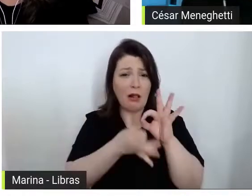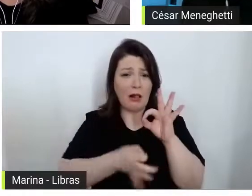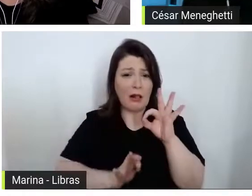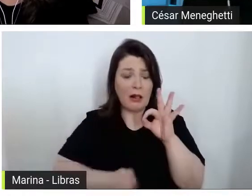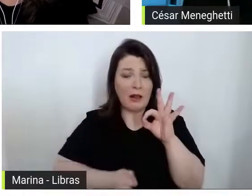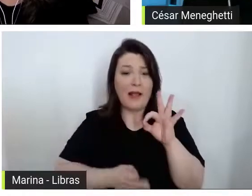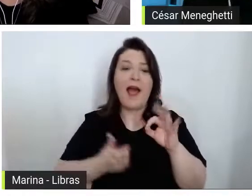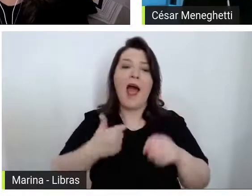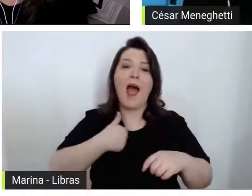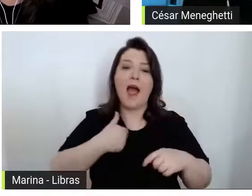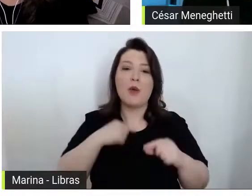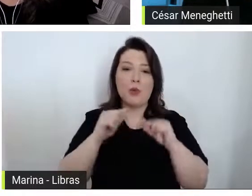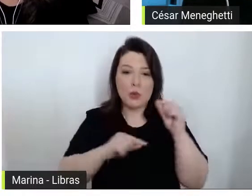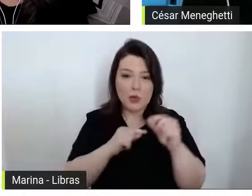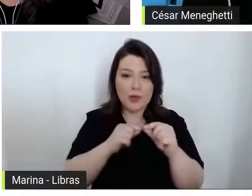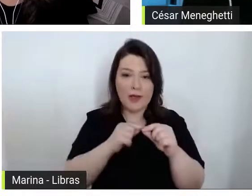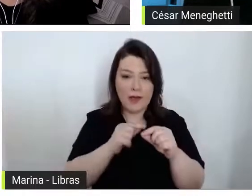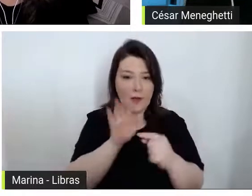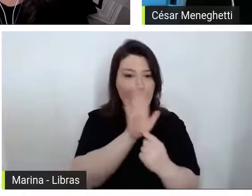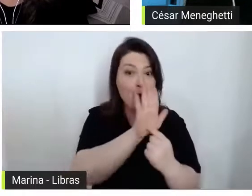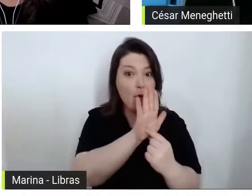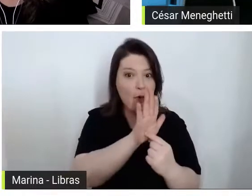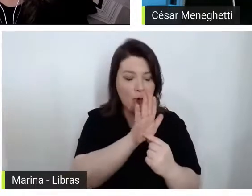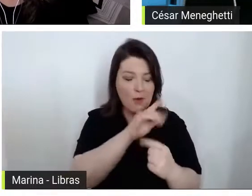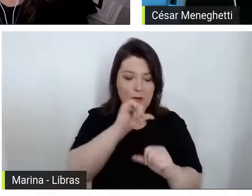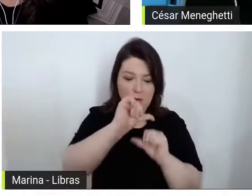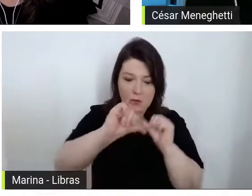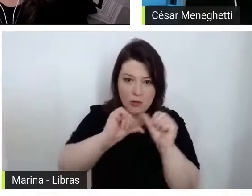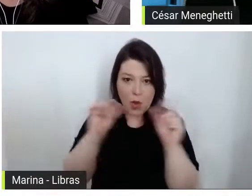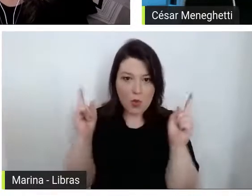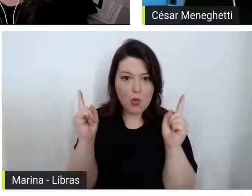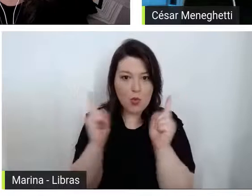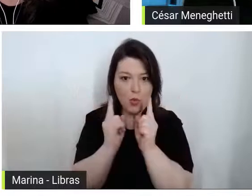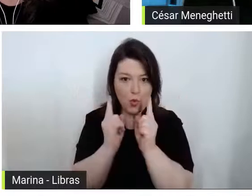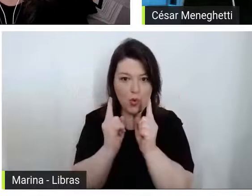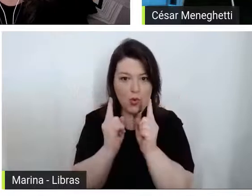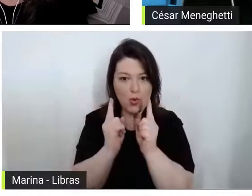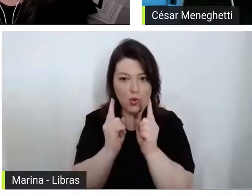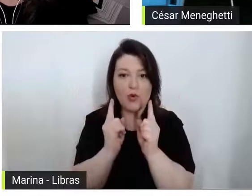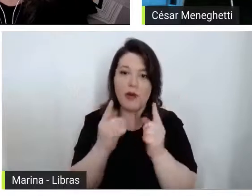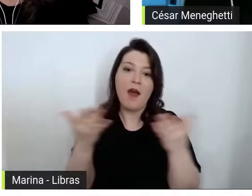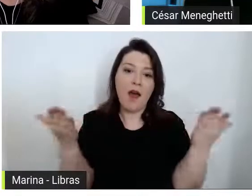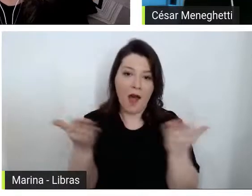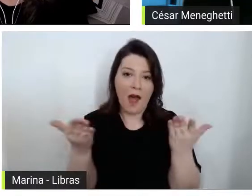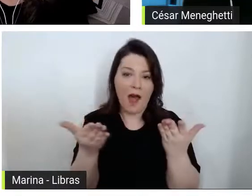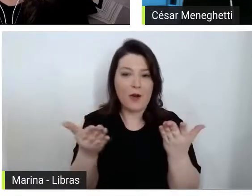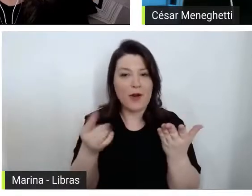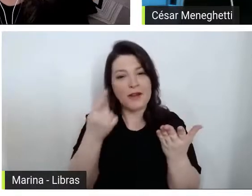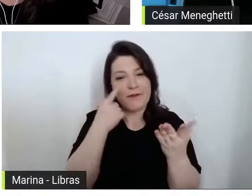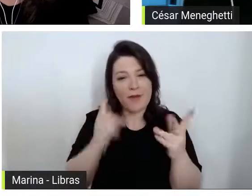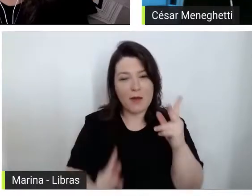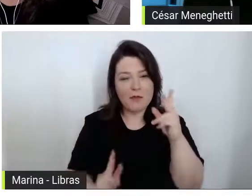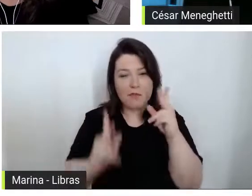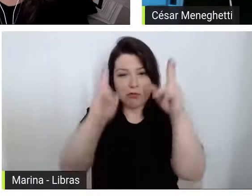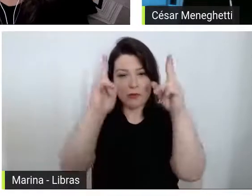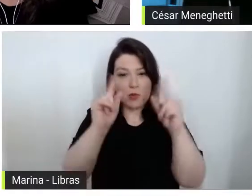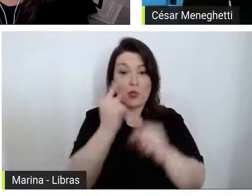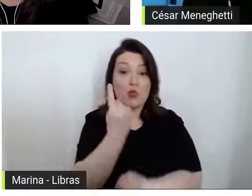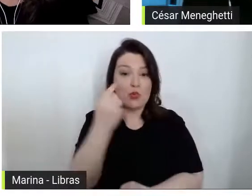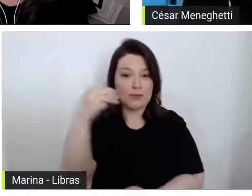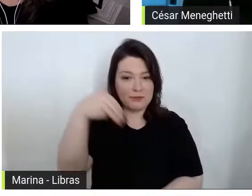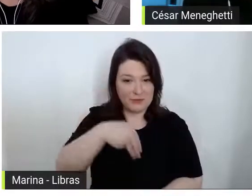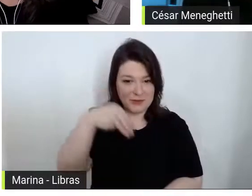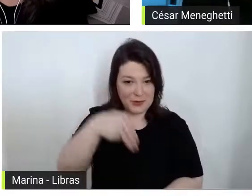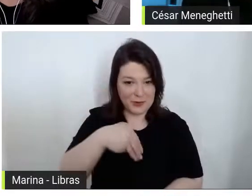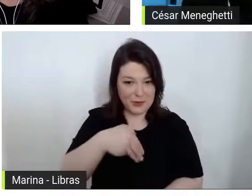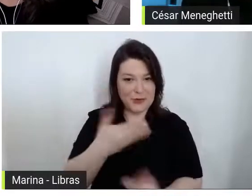de 4,5, 5, que eu mandei para alguns festivais e agora vocês vão ver um extrato de 1 minuto. Tá, a gente vai